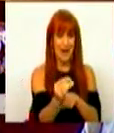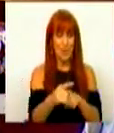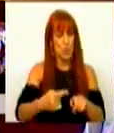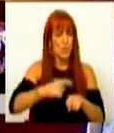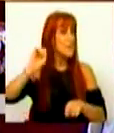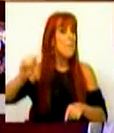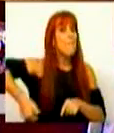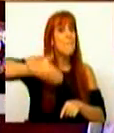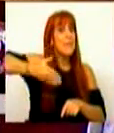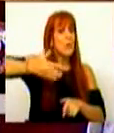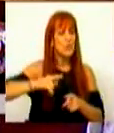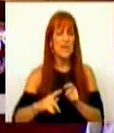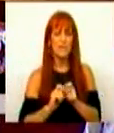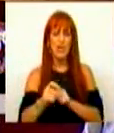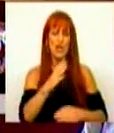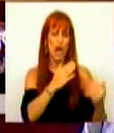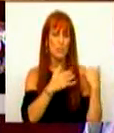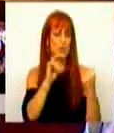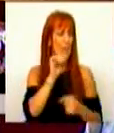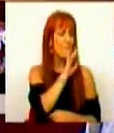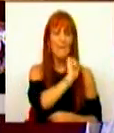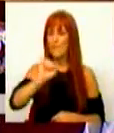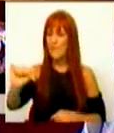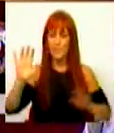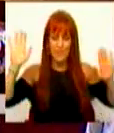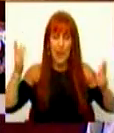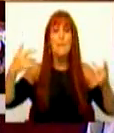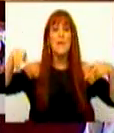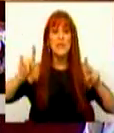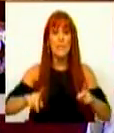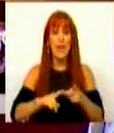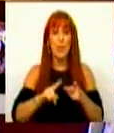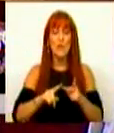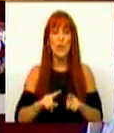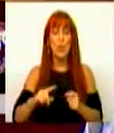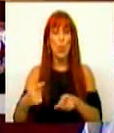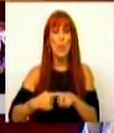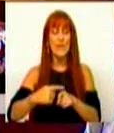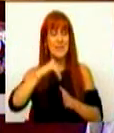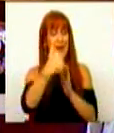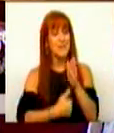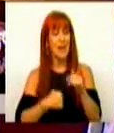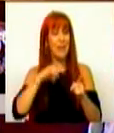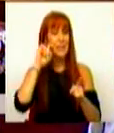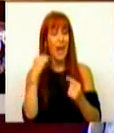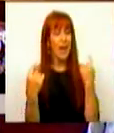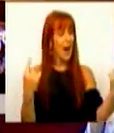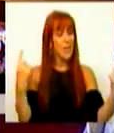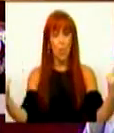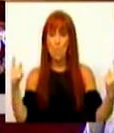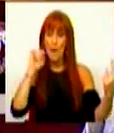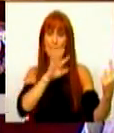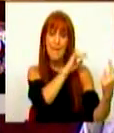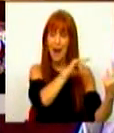interesse primordial na definição das responsabilidades parentais, mas também o interesse constitucionalmente garantido de cada um dos